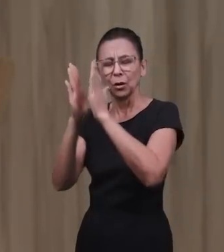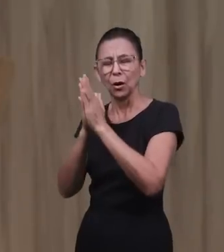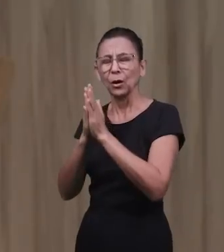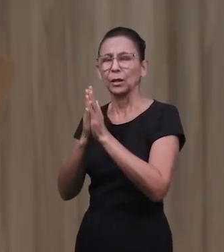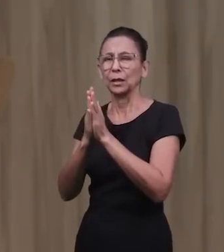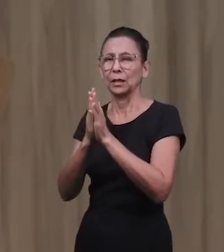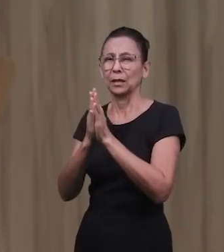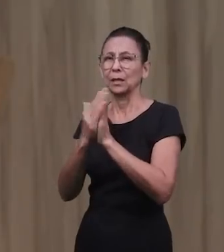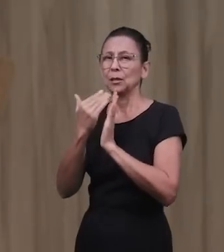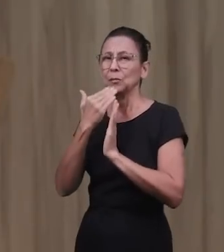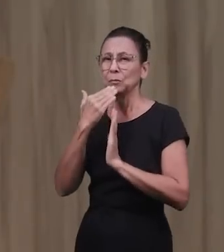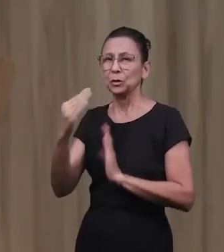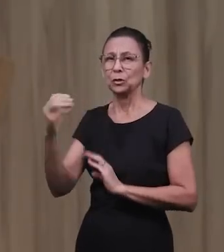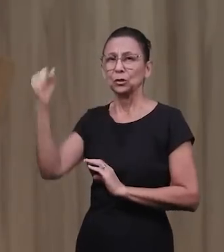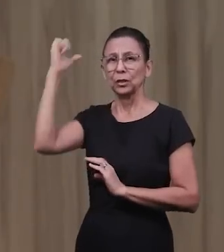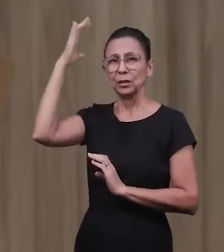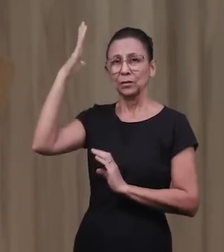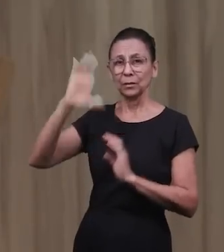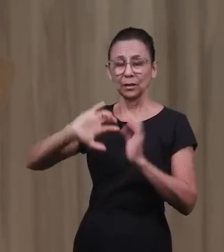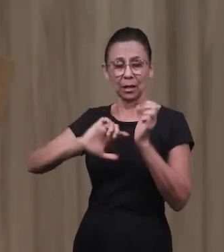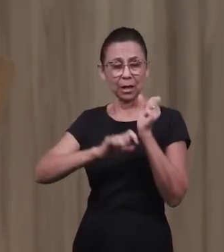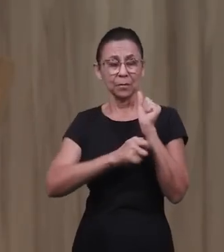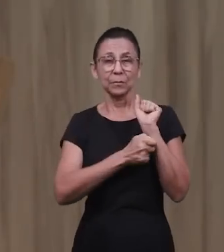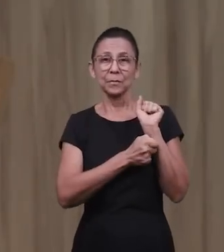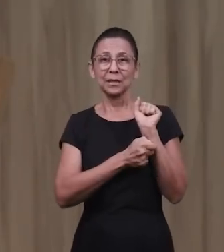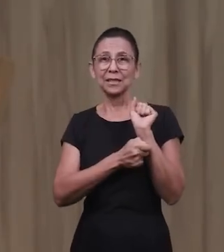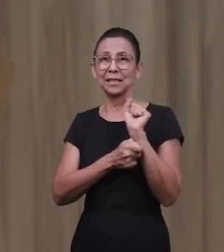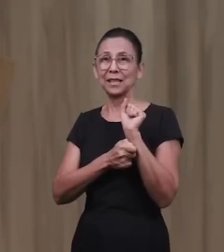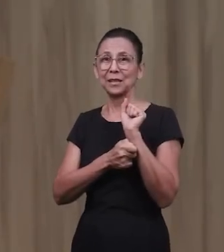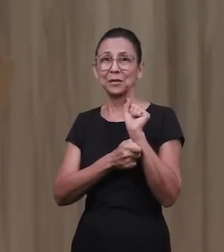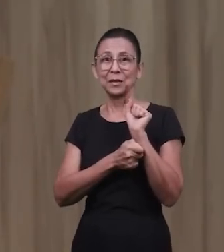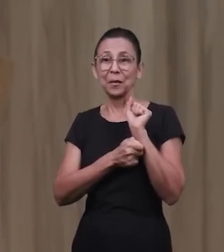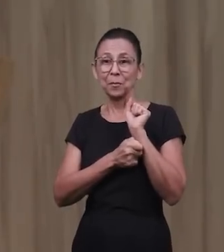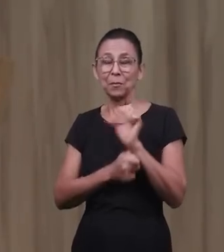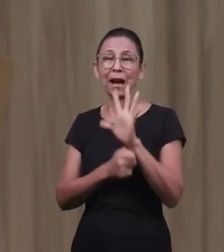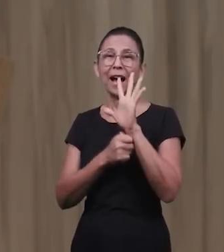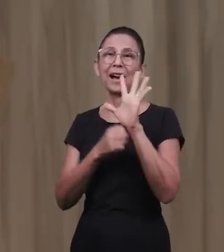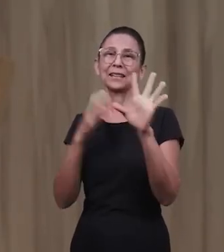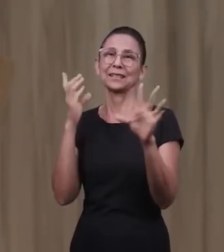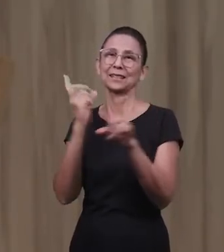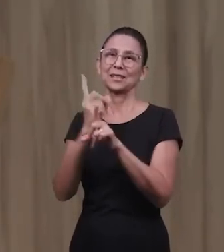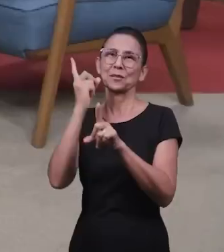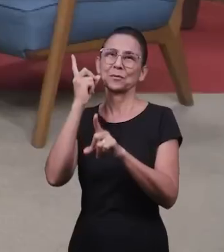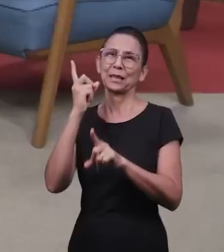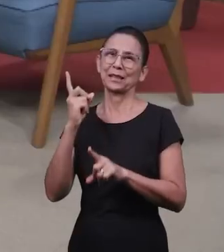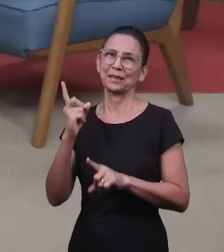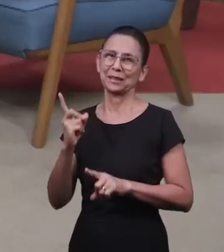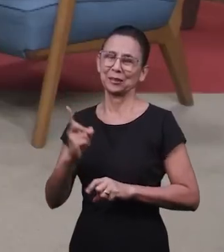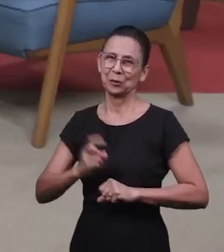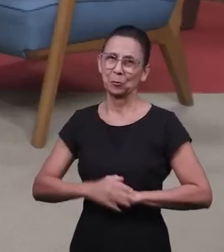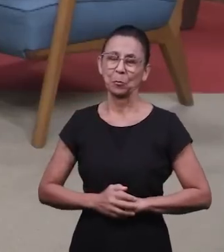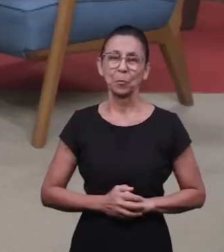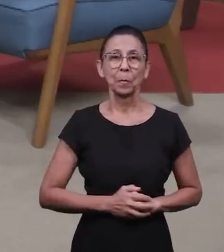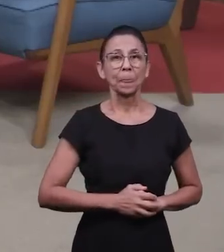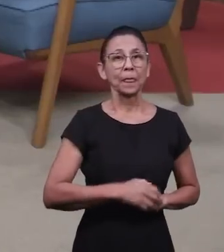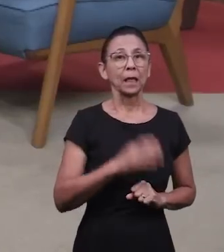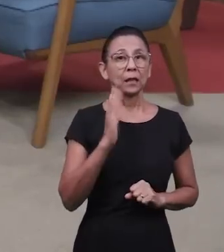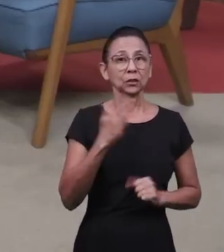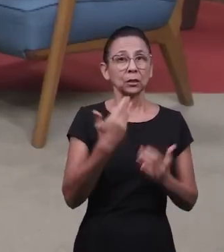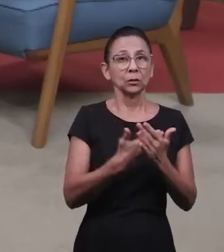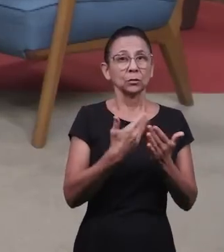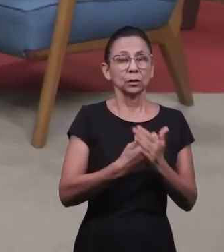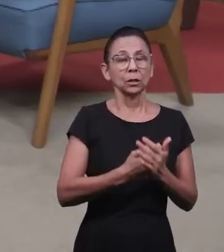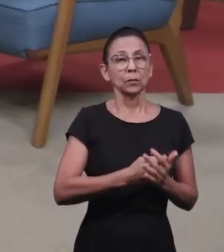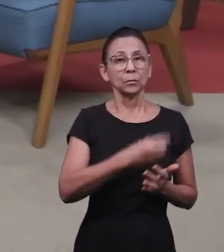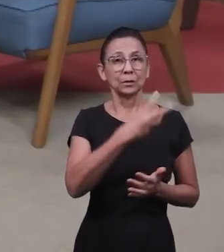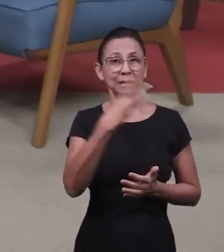diligentemente alcançar os mistérios da palavra, é que esse tesouro foi descoberto. Ao longo dos três capítulos